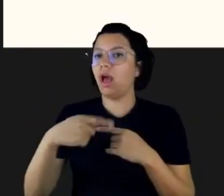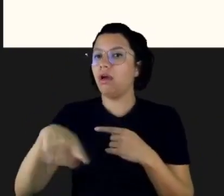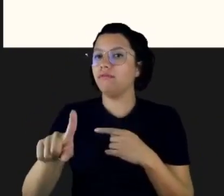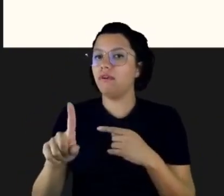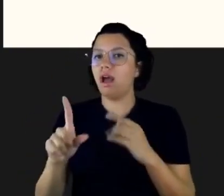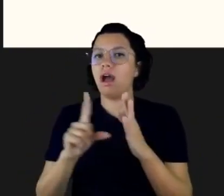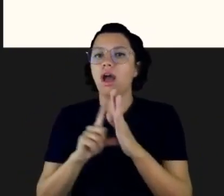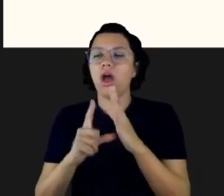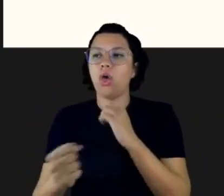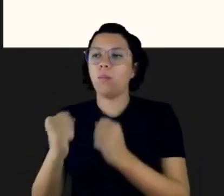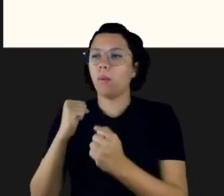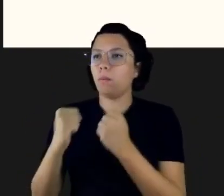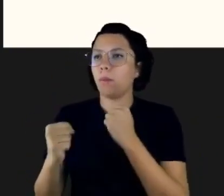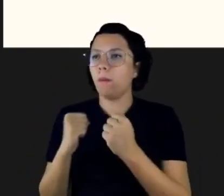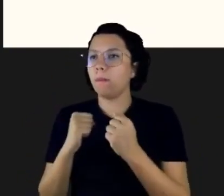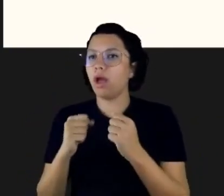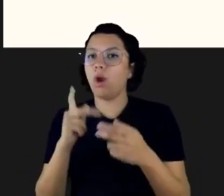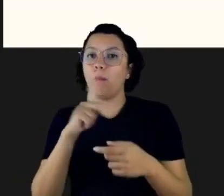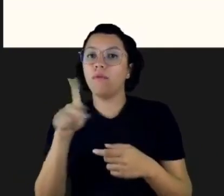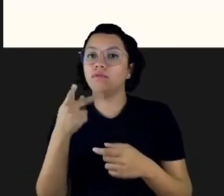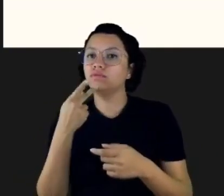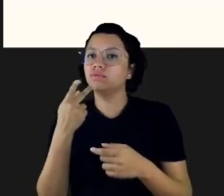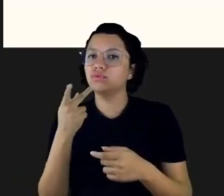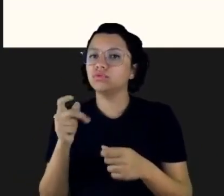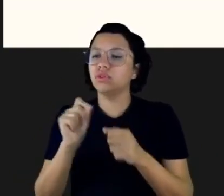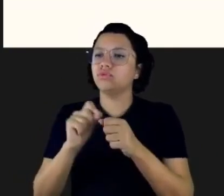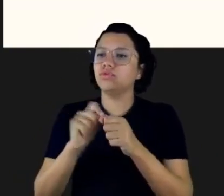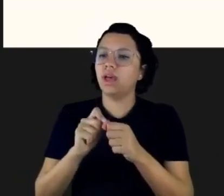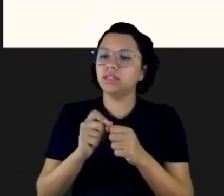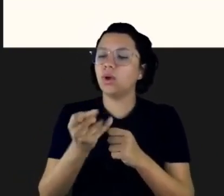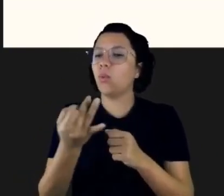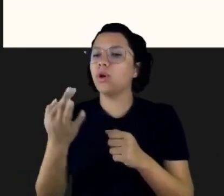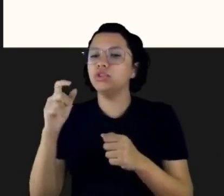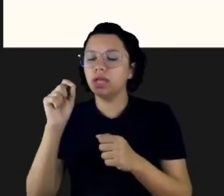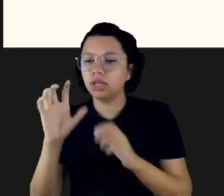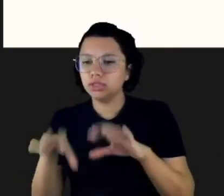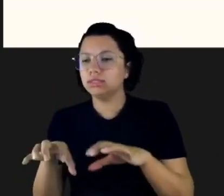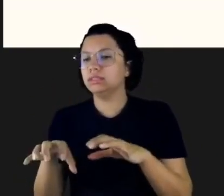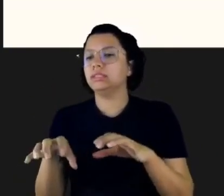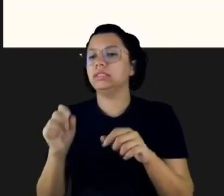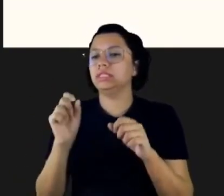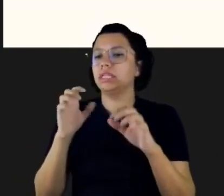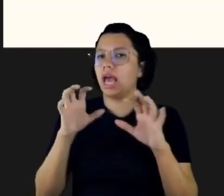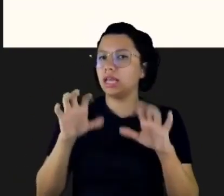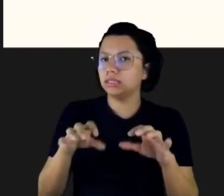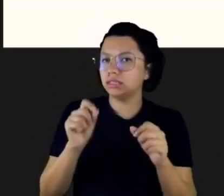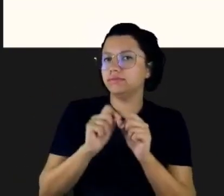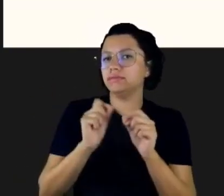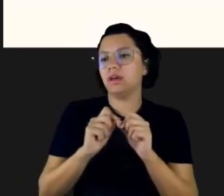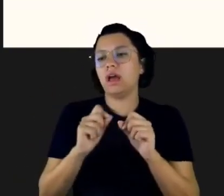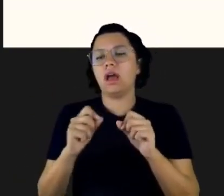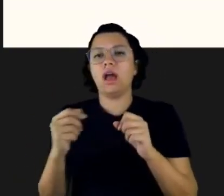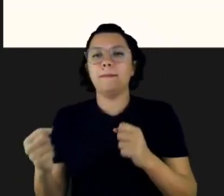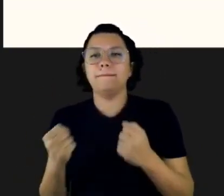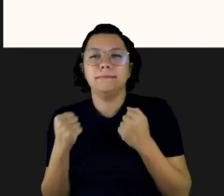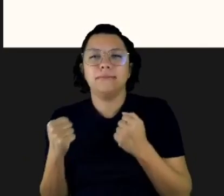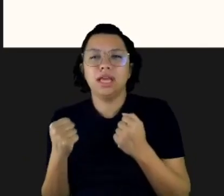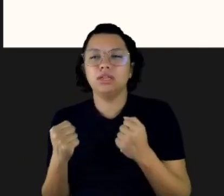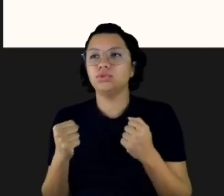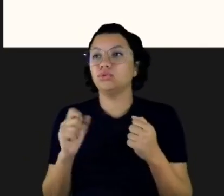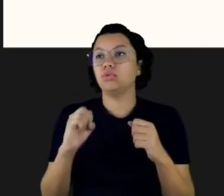instrutor te orienta, você vai fazer tantas séries, com tantas repetições, com uma carga tal. É quando você vai na aula de